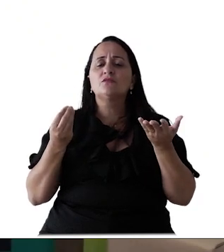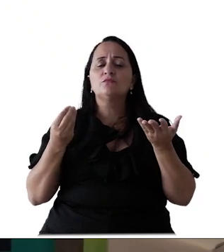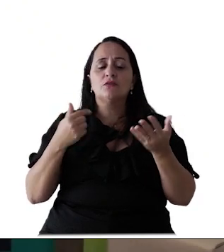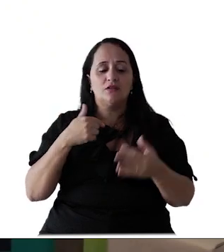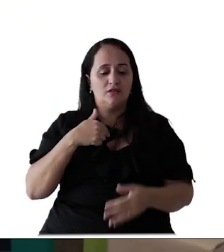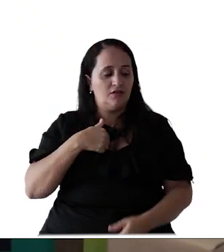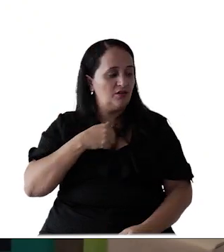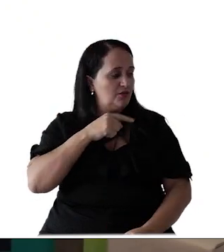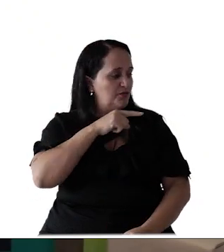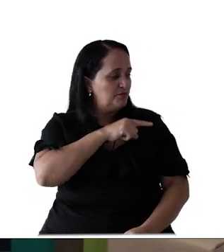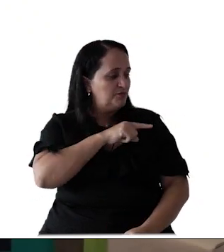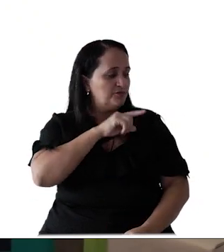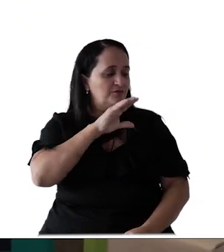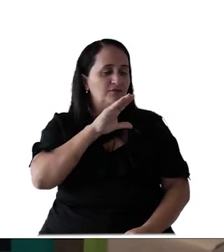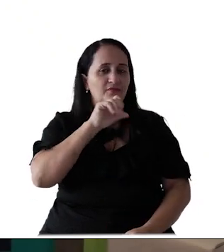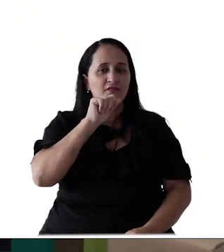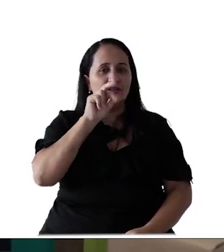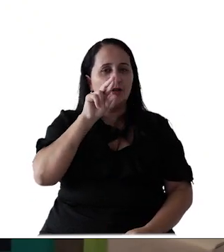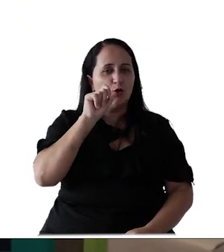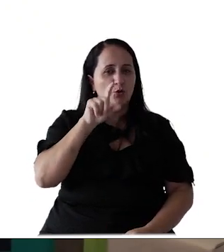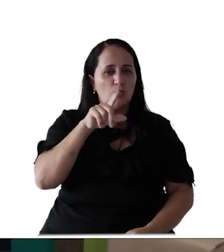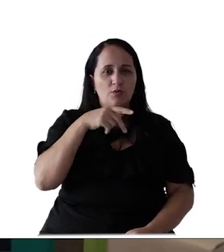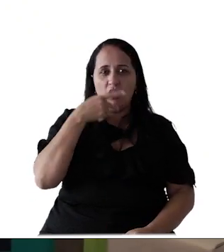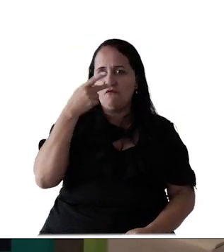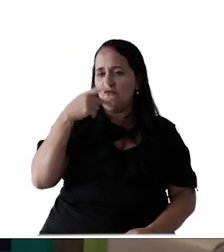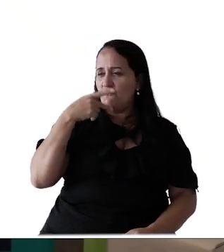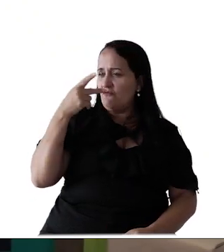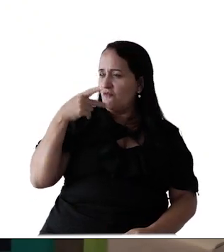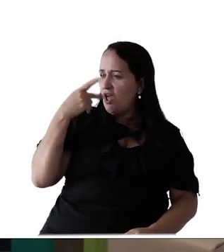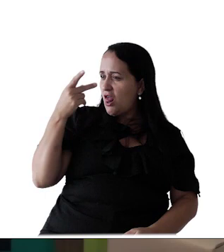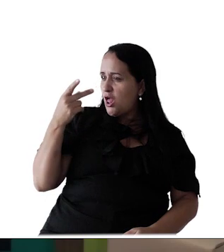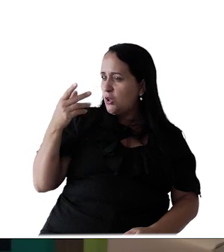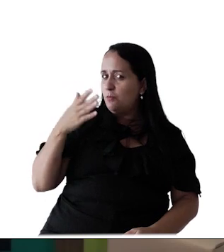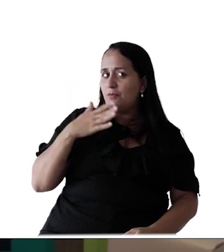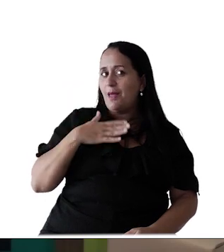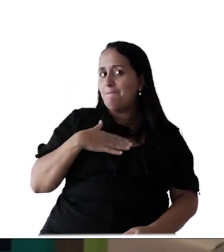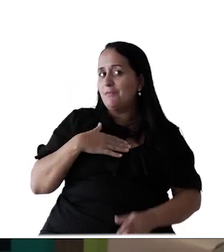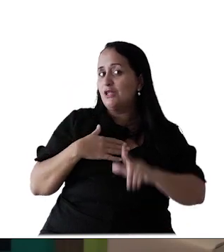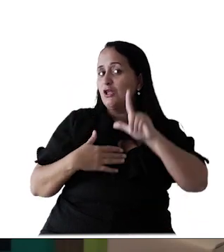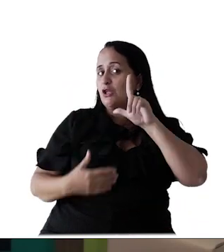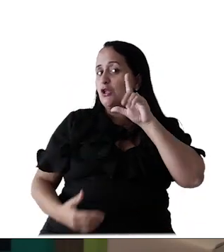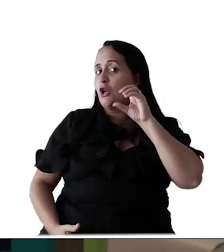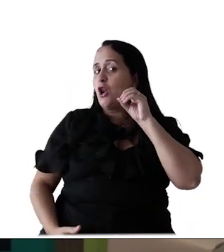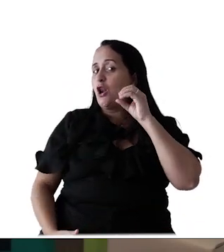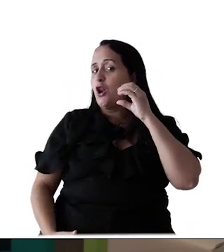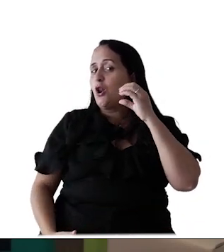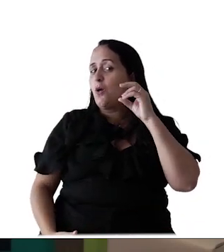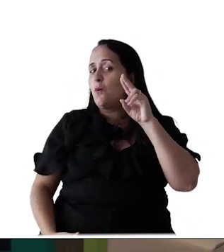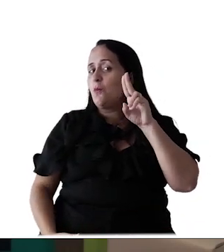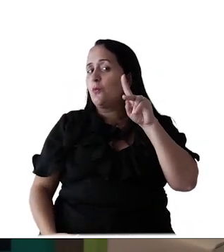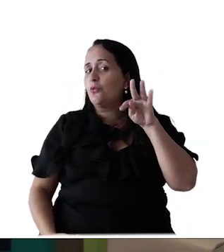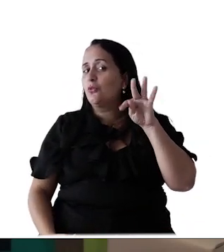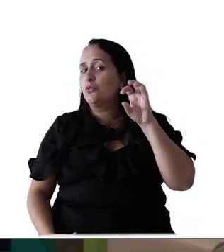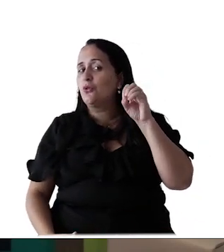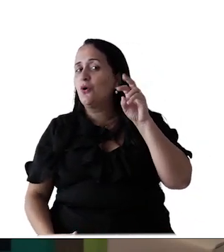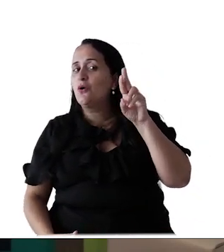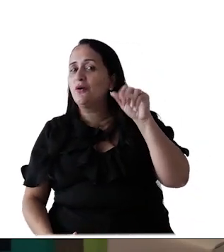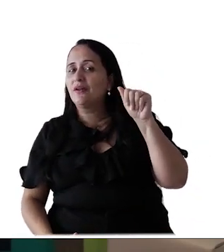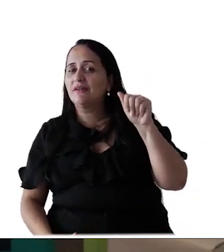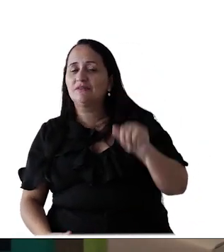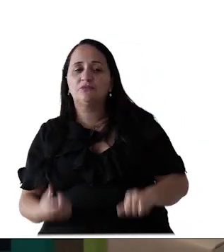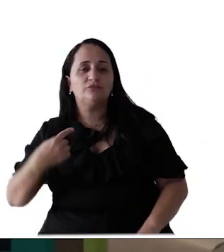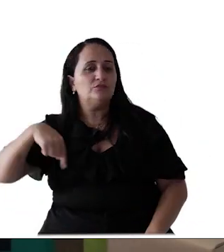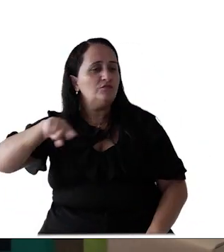Carol, inicialmente, ela era locutora. Estava falando para mim e para vocês. Nós éramos